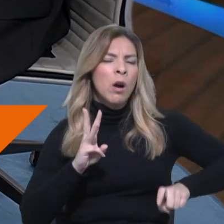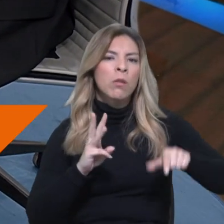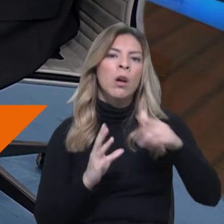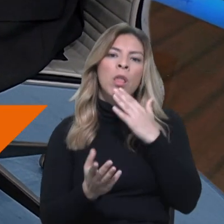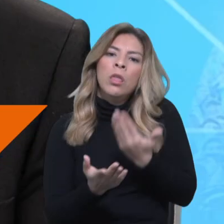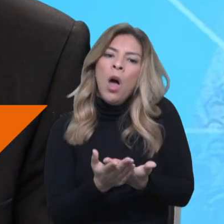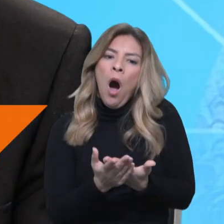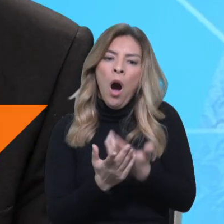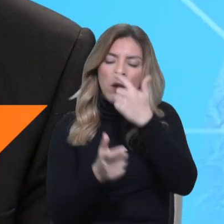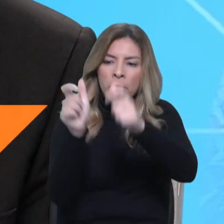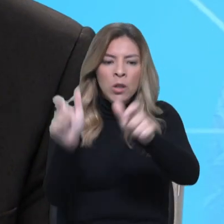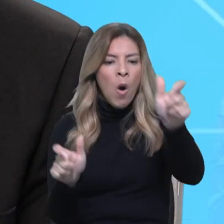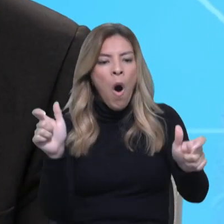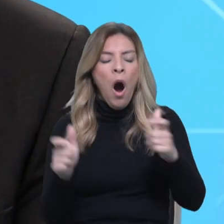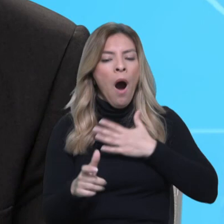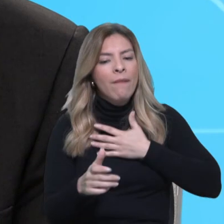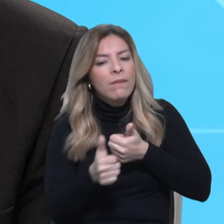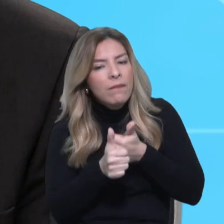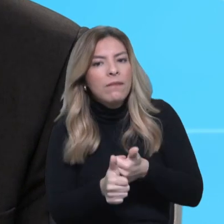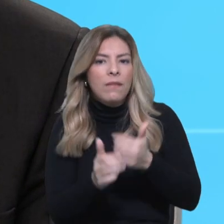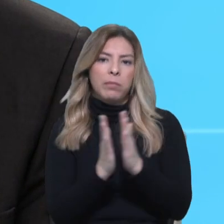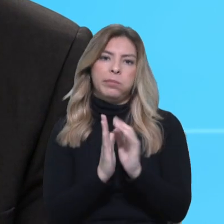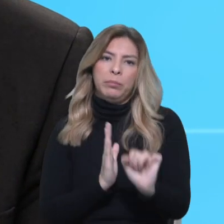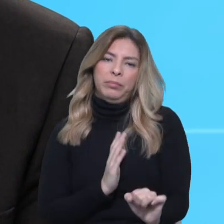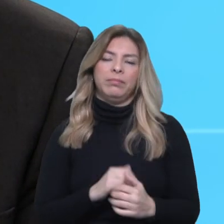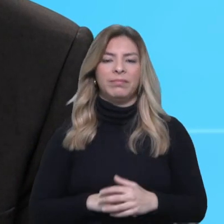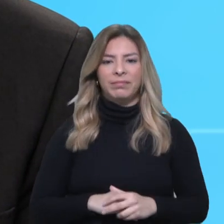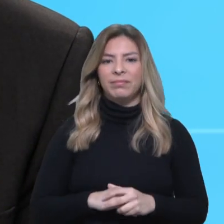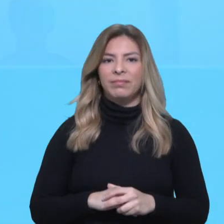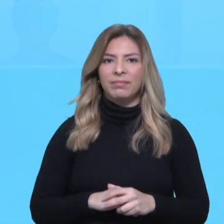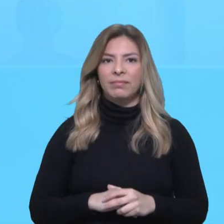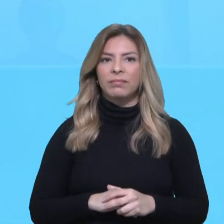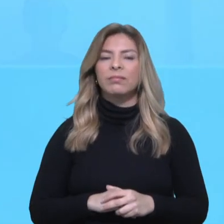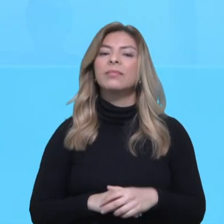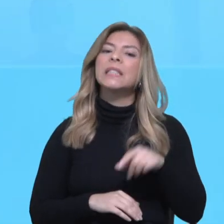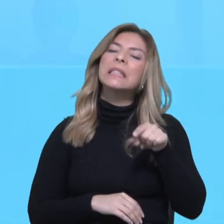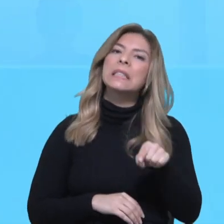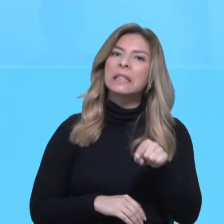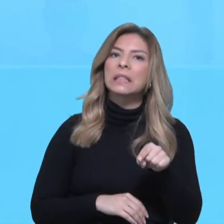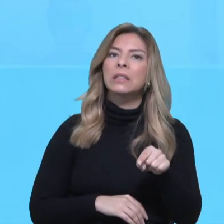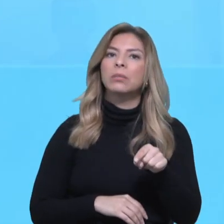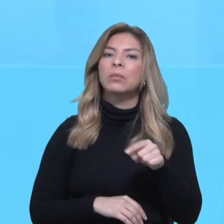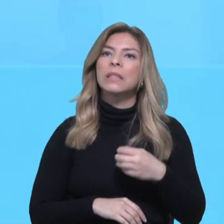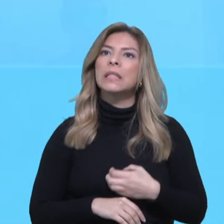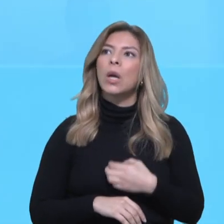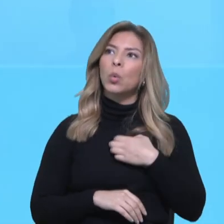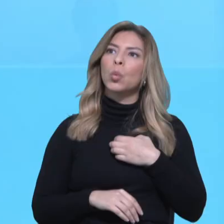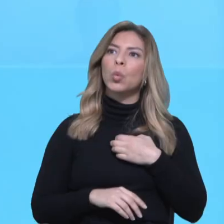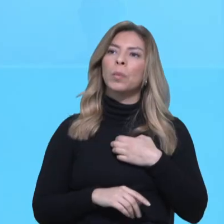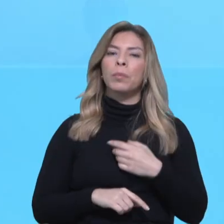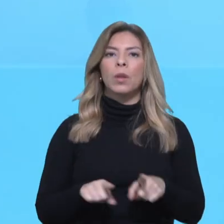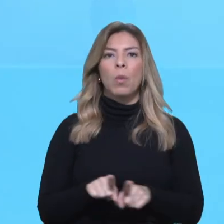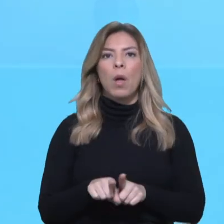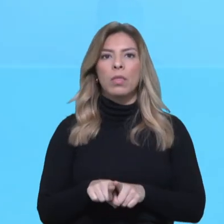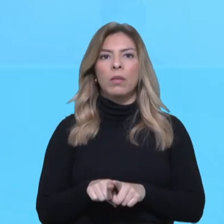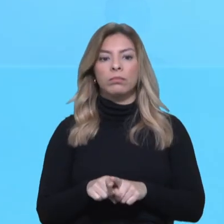proporcionar aos consagrados e às consagradas. Nessa afirmação, acredito que de uma proposta de vida